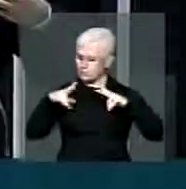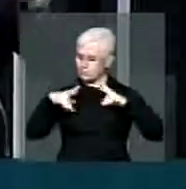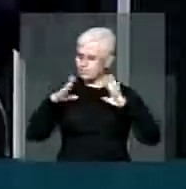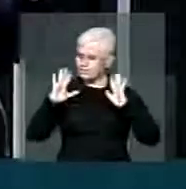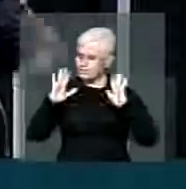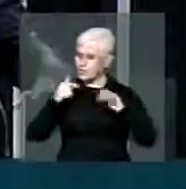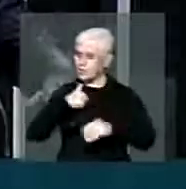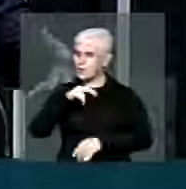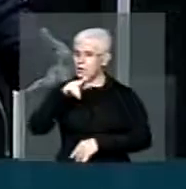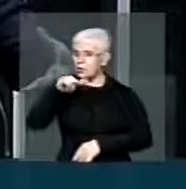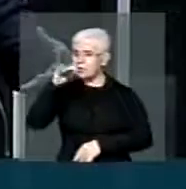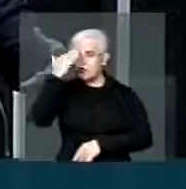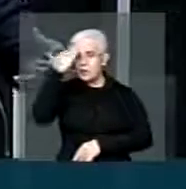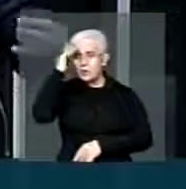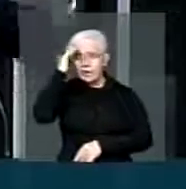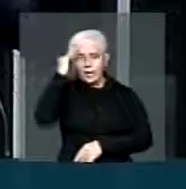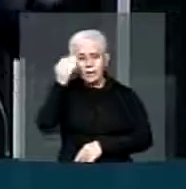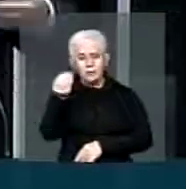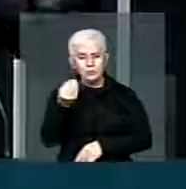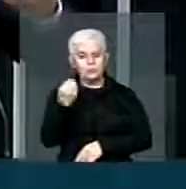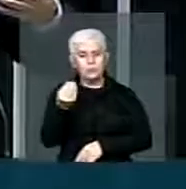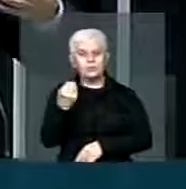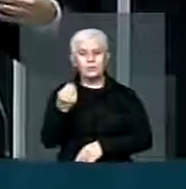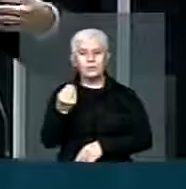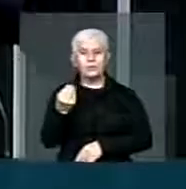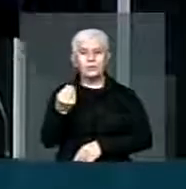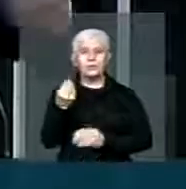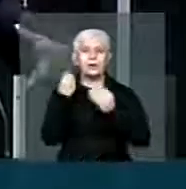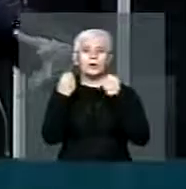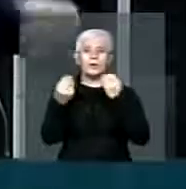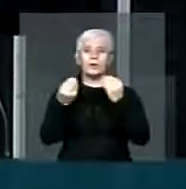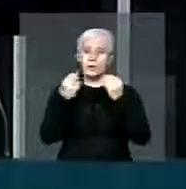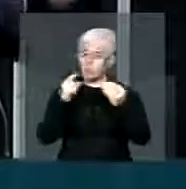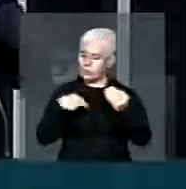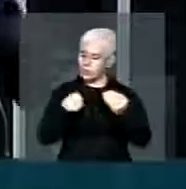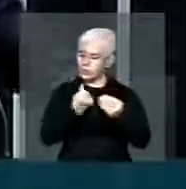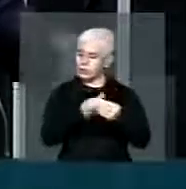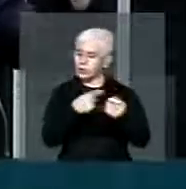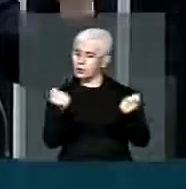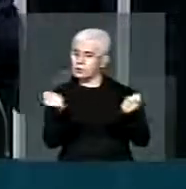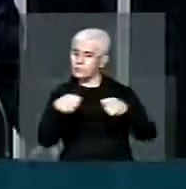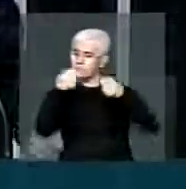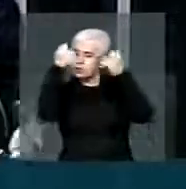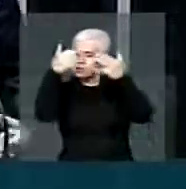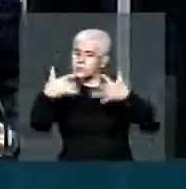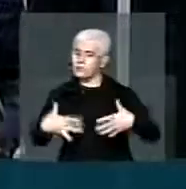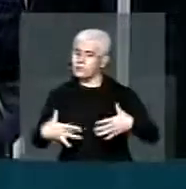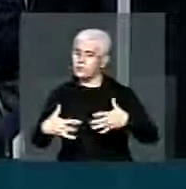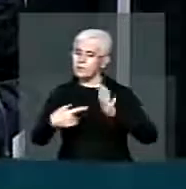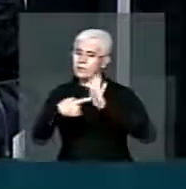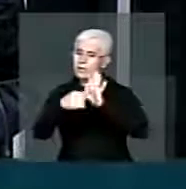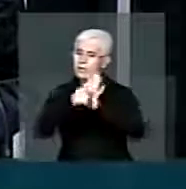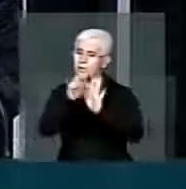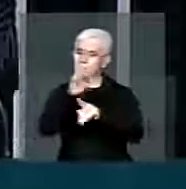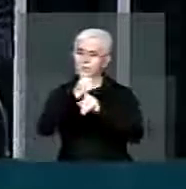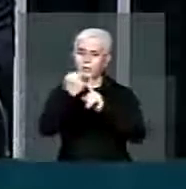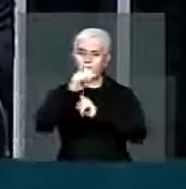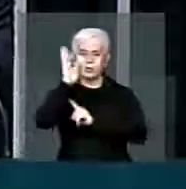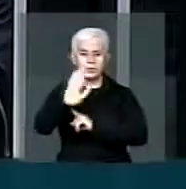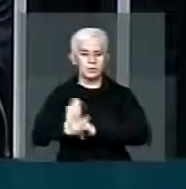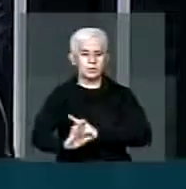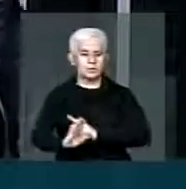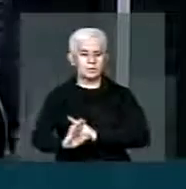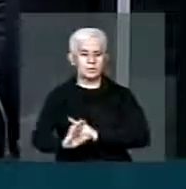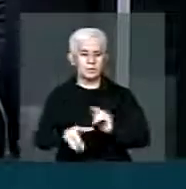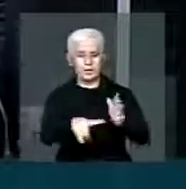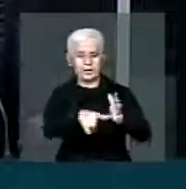nunca entendia como é que nós poderíamos explicar para a sociedade brasileira que até